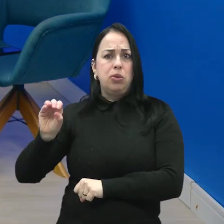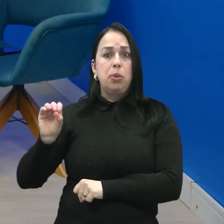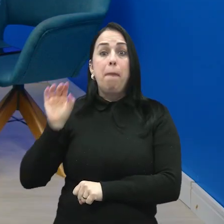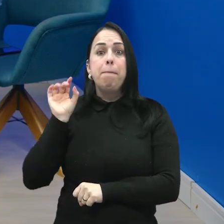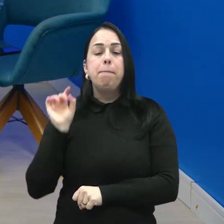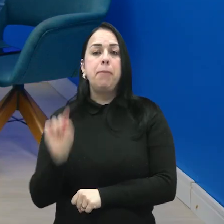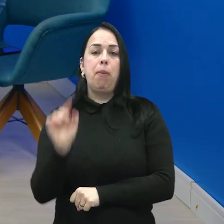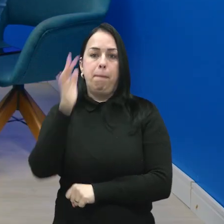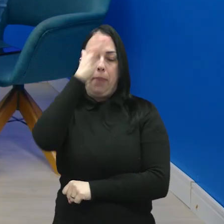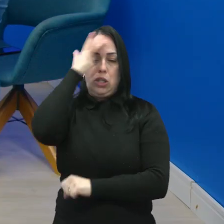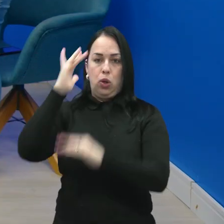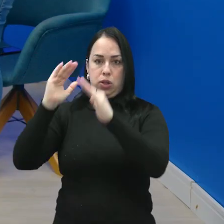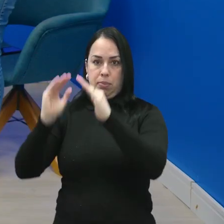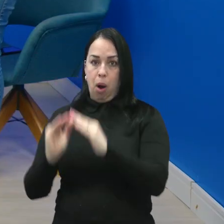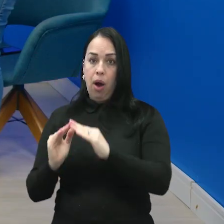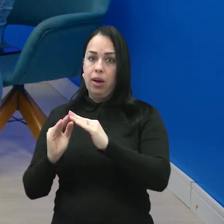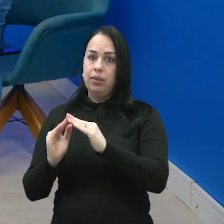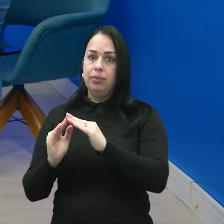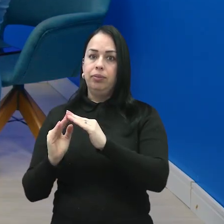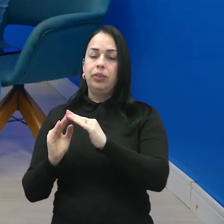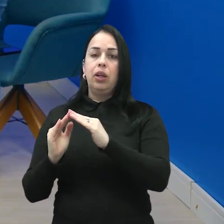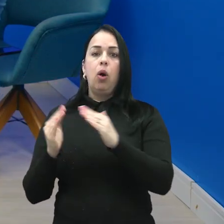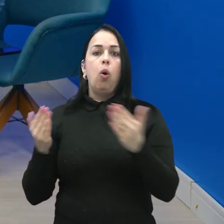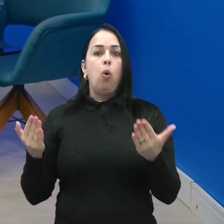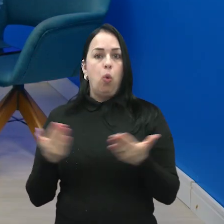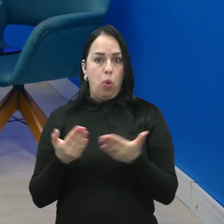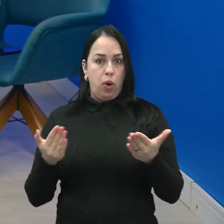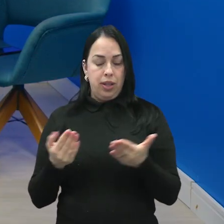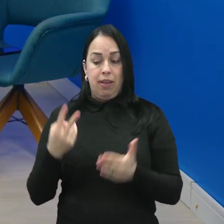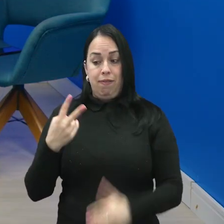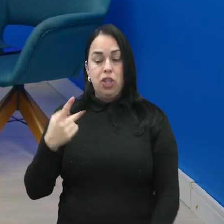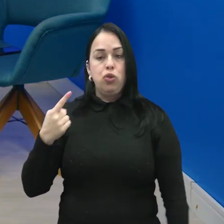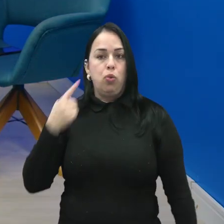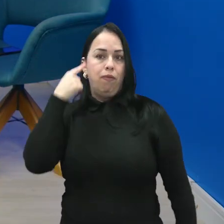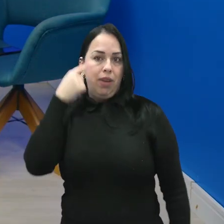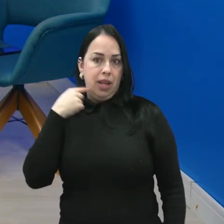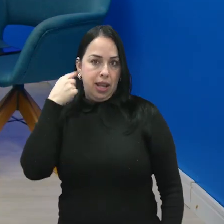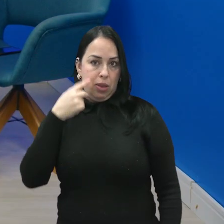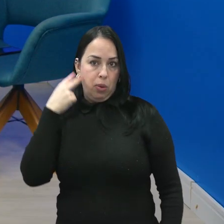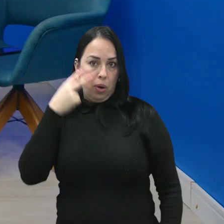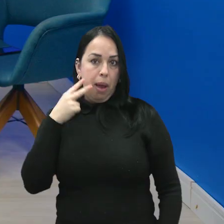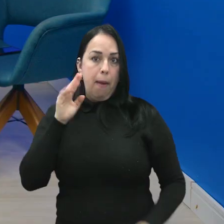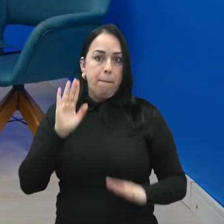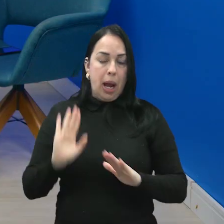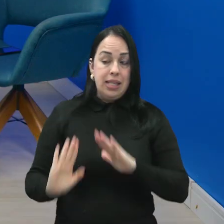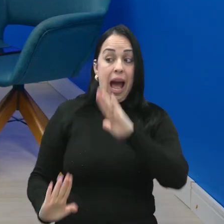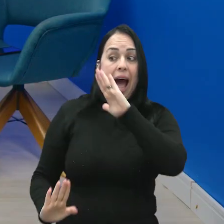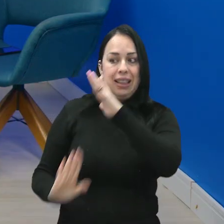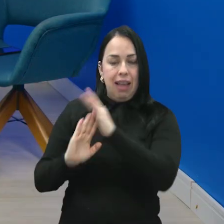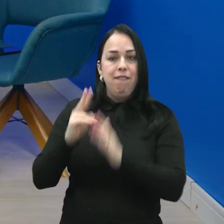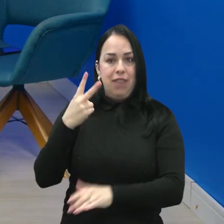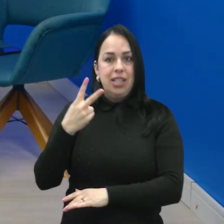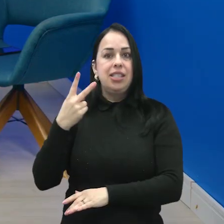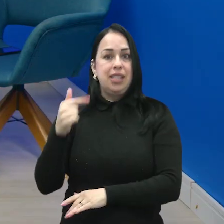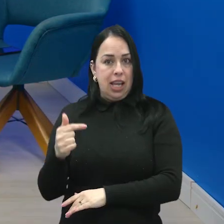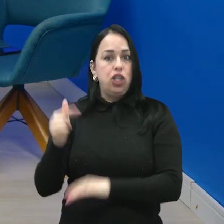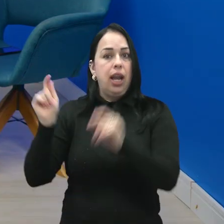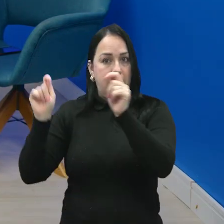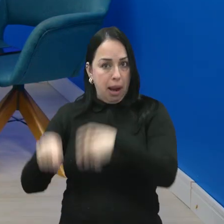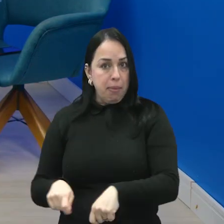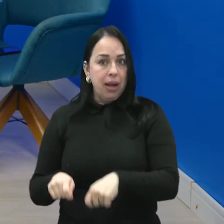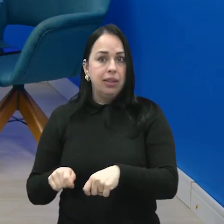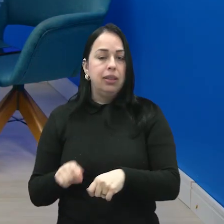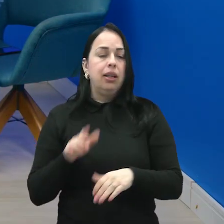com 697 mil habitantes. Então, hoje nós temos 21 vereadores, mas poderíamos ter até 27. Olha só. No